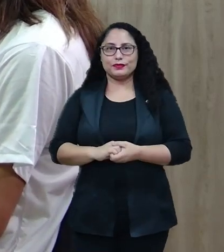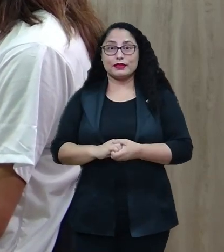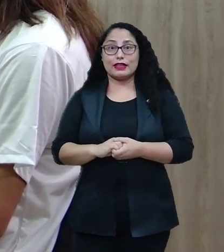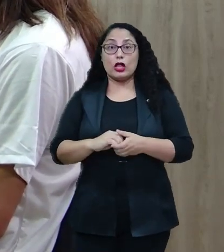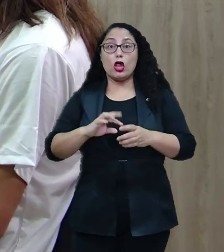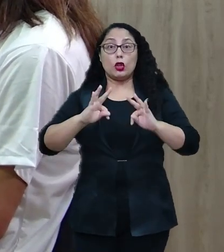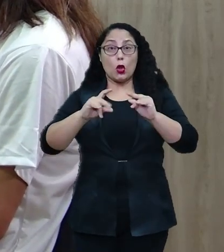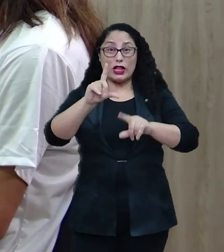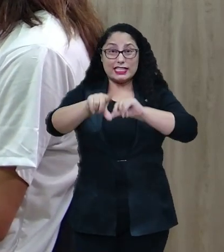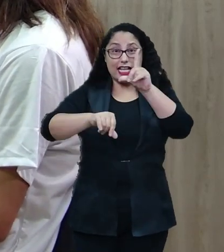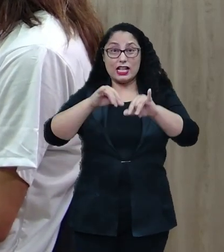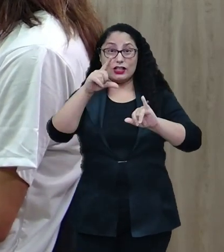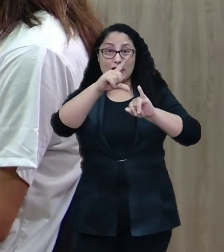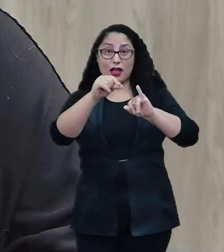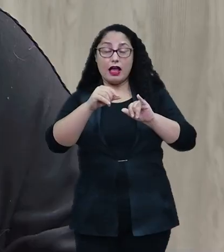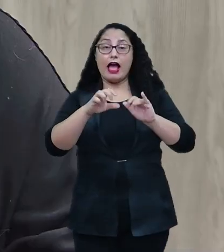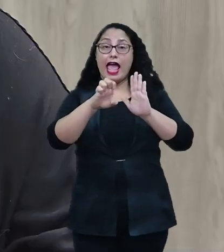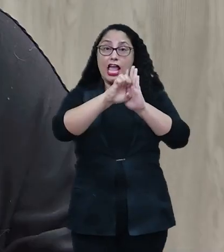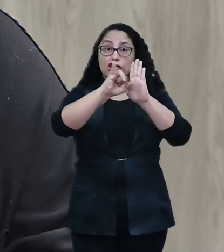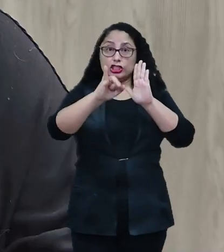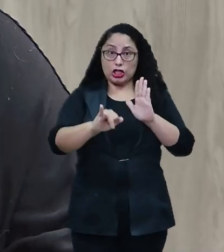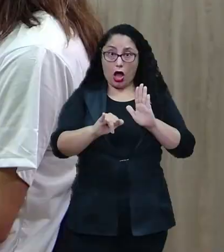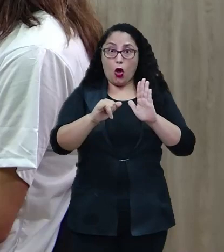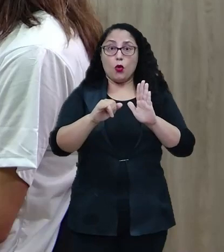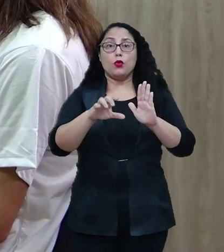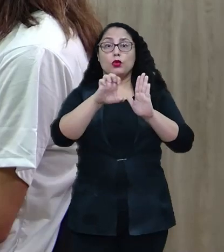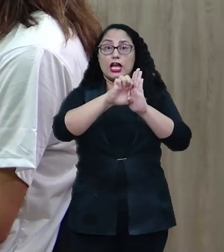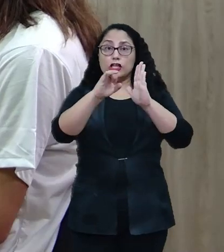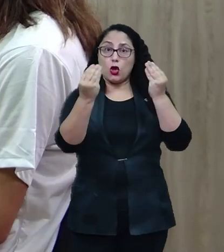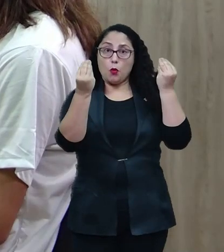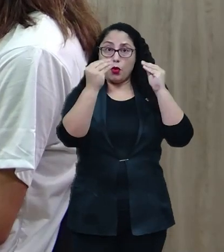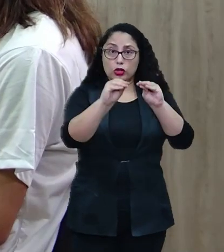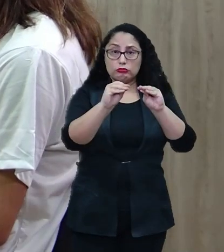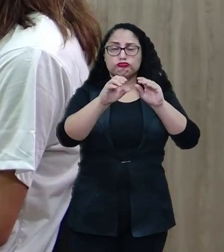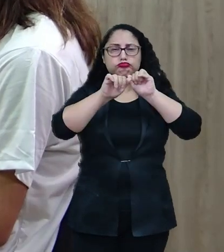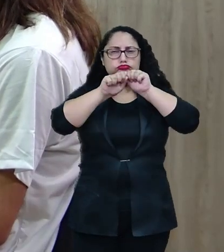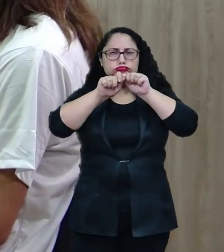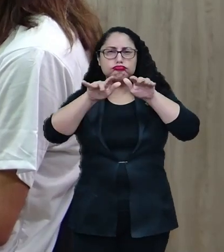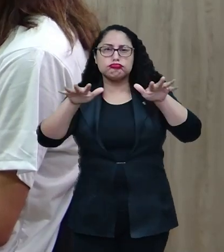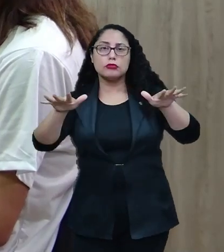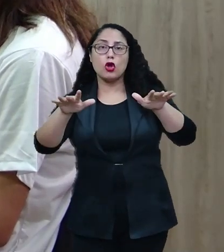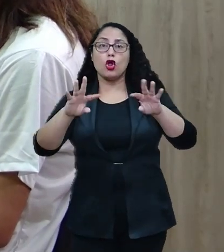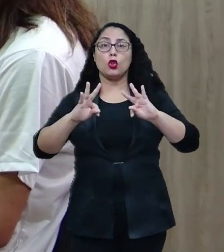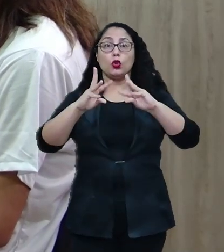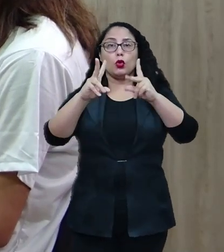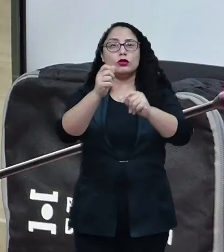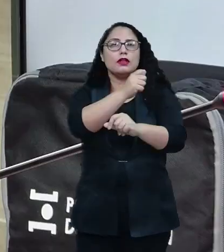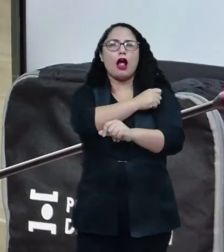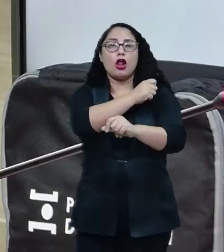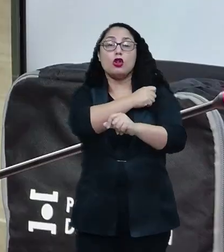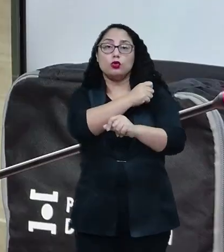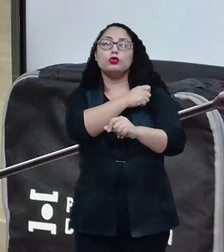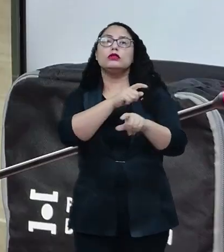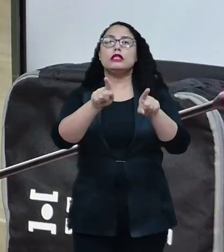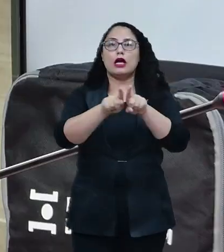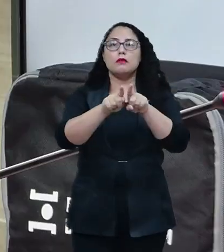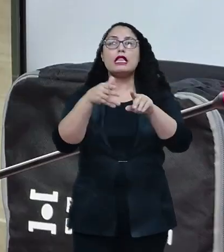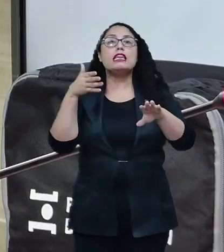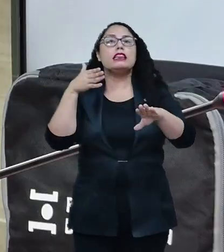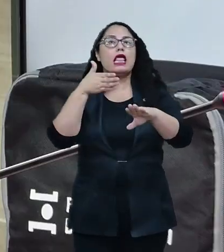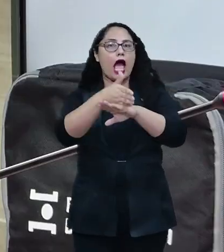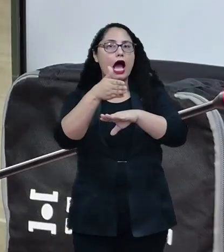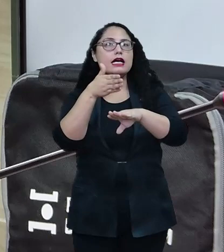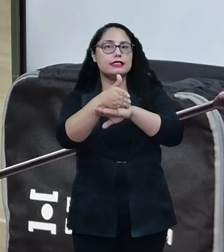Toda a seleção no IFB vem por meio de edital, né? O edital é colocado na praça, onde todos os estudantes, se for para estudante, né, têm